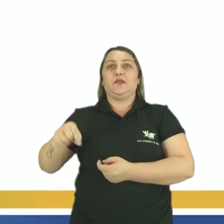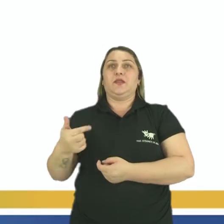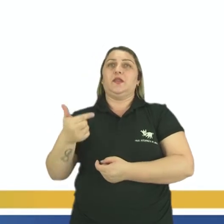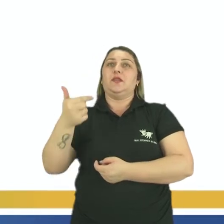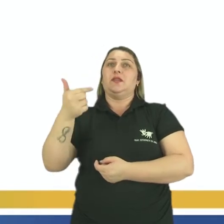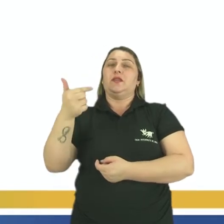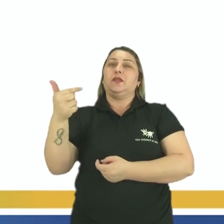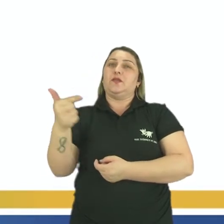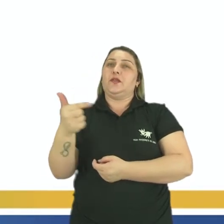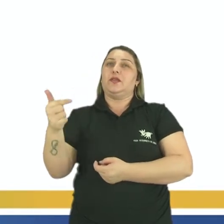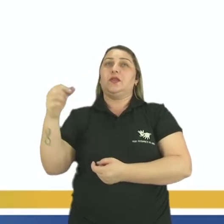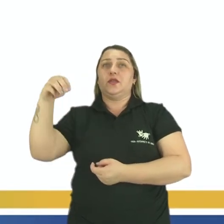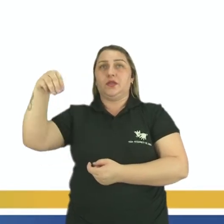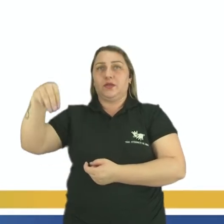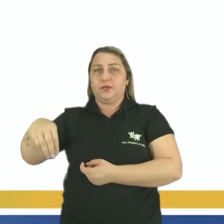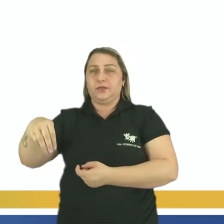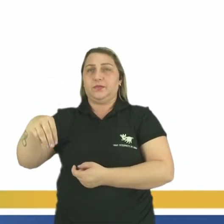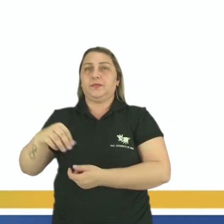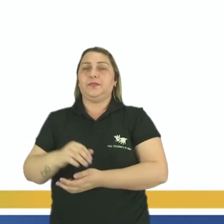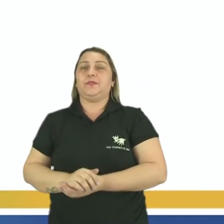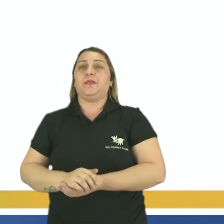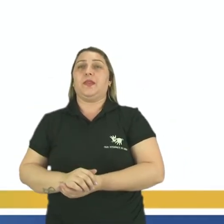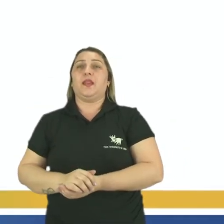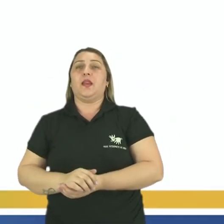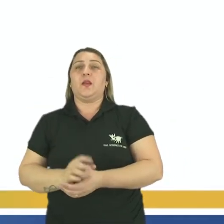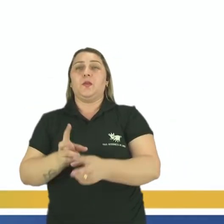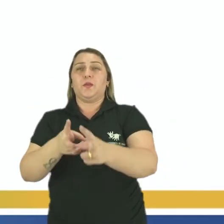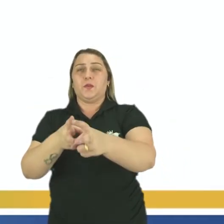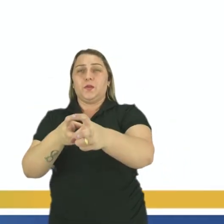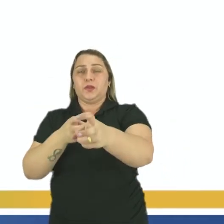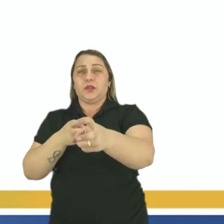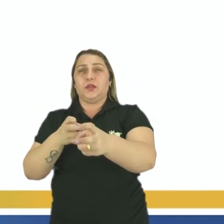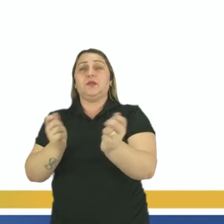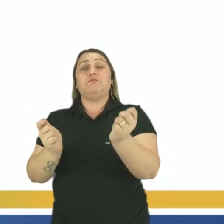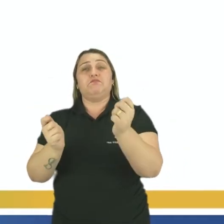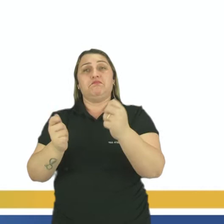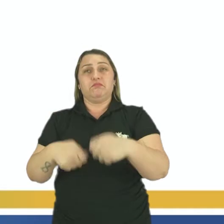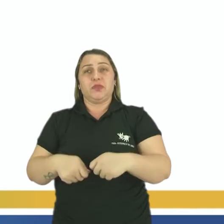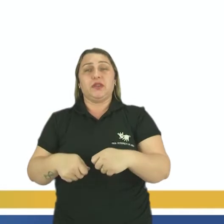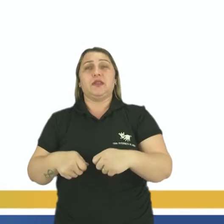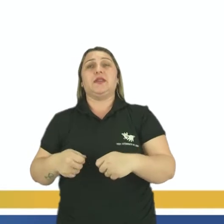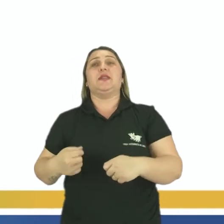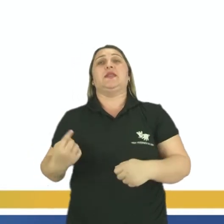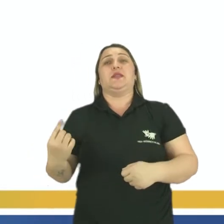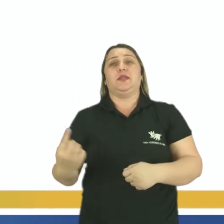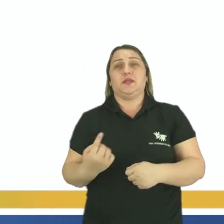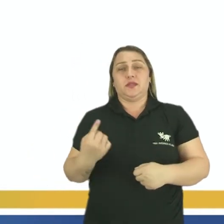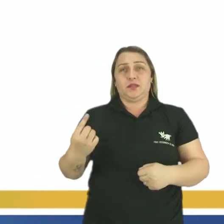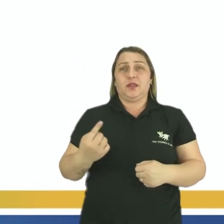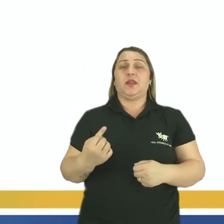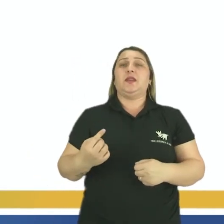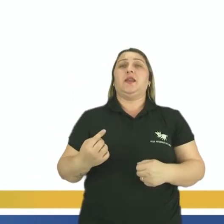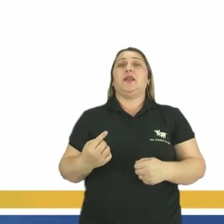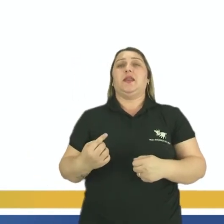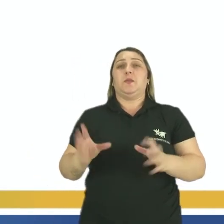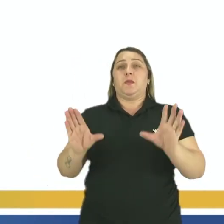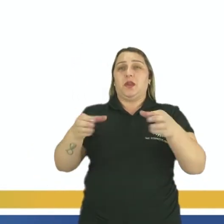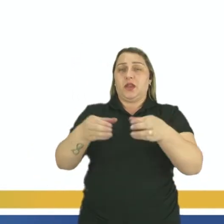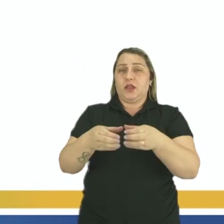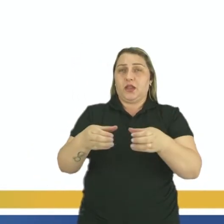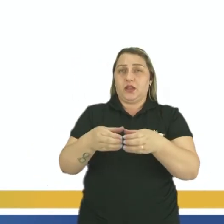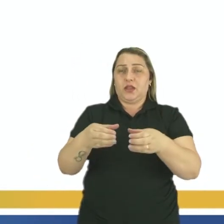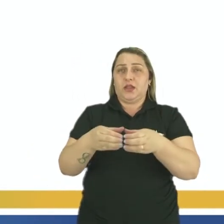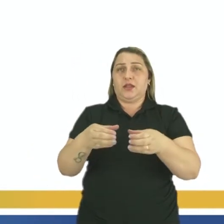1,22 metros de diâmetro, né? O tiro com arco tem disputas individuais e por equipes, né? Com